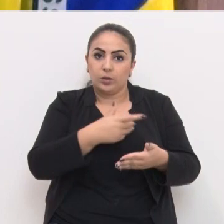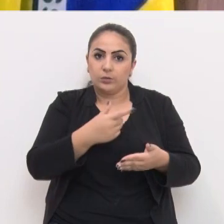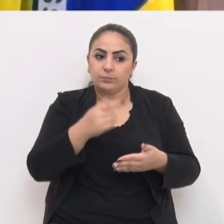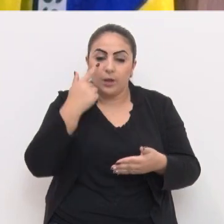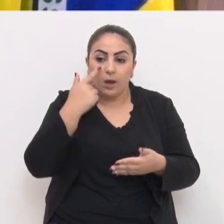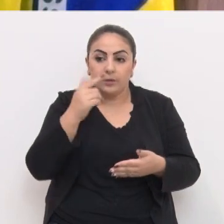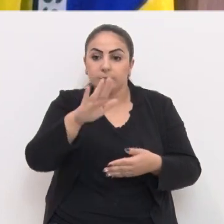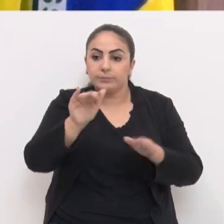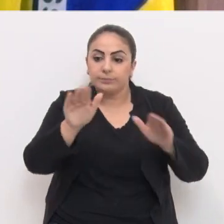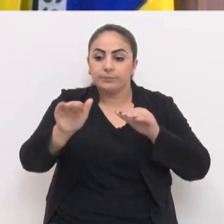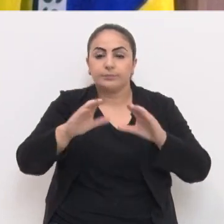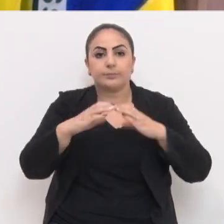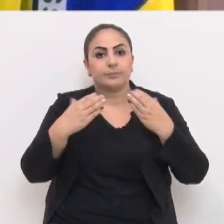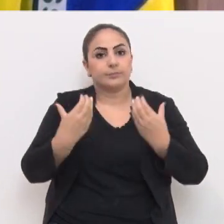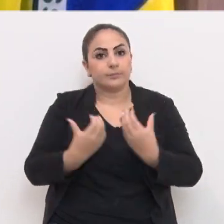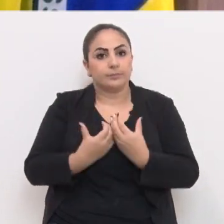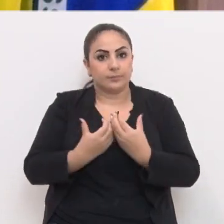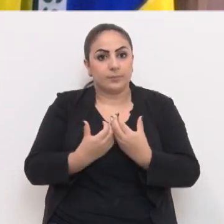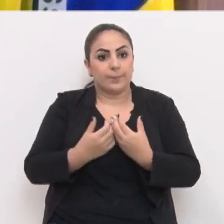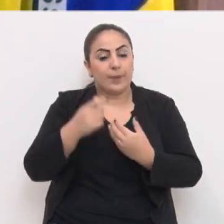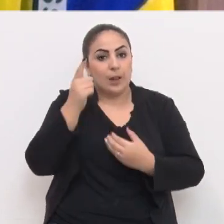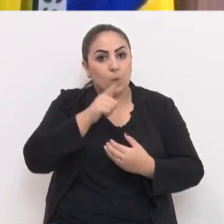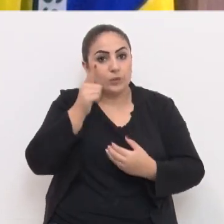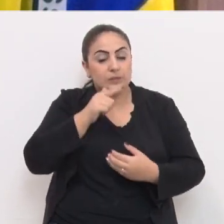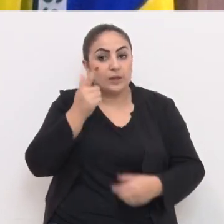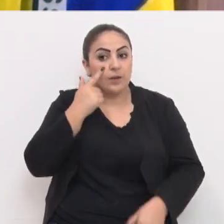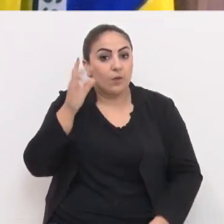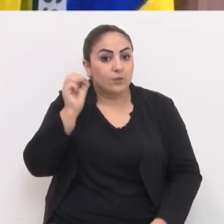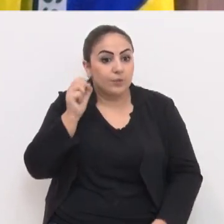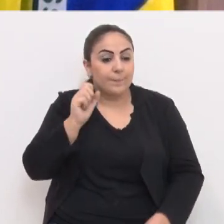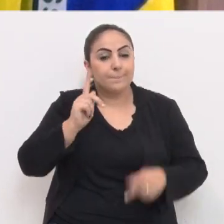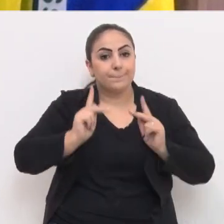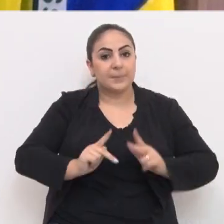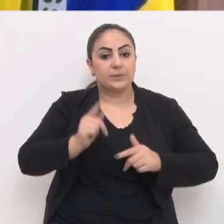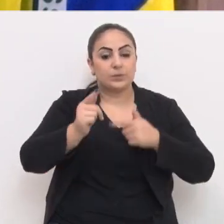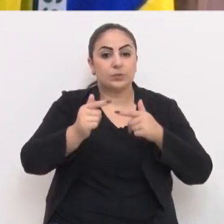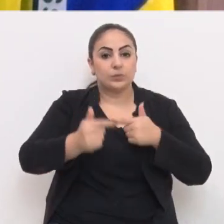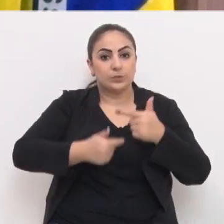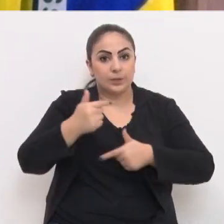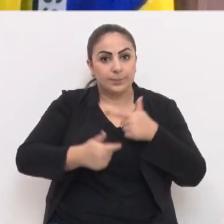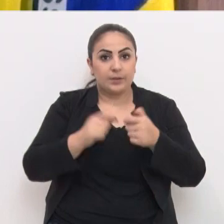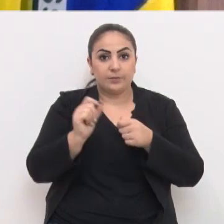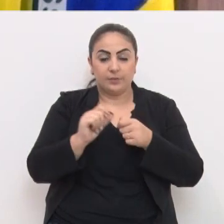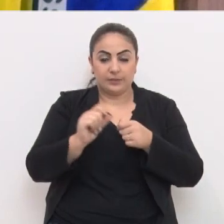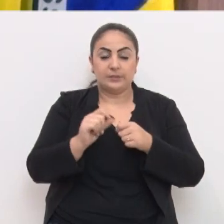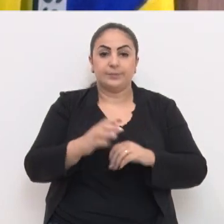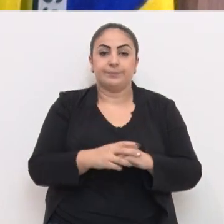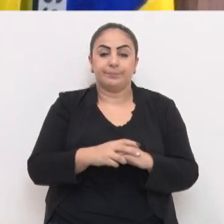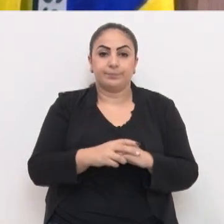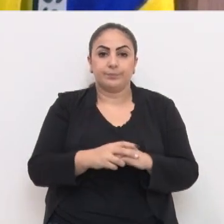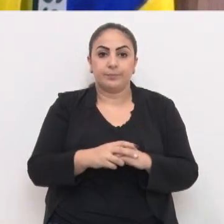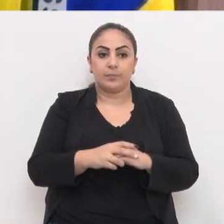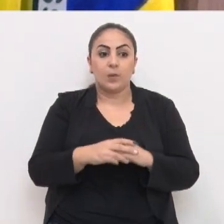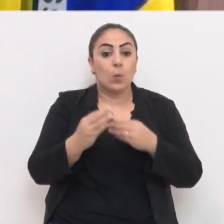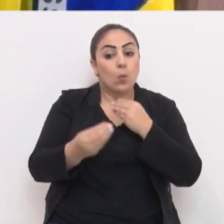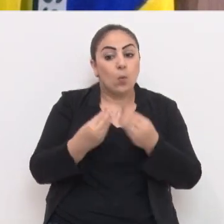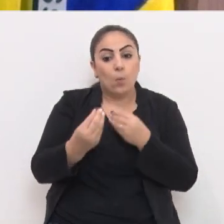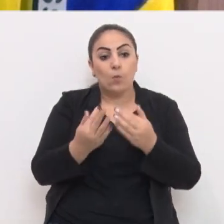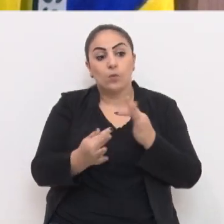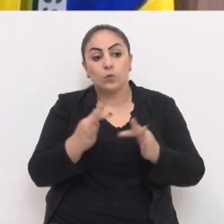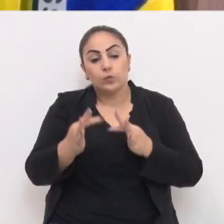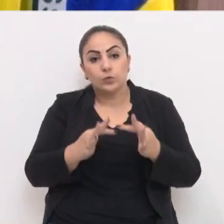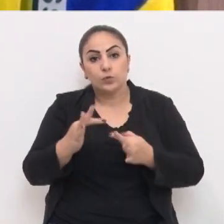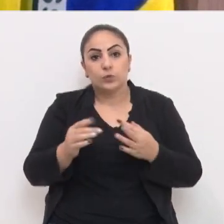nós vamos chamar a comunidade para que ela possa ouvir as pessoas que trabalham e que prestam esse serviço, como